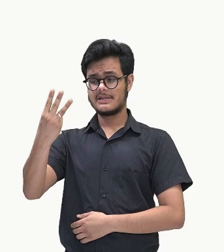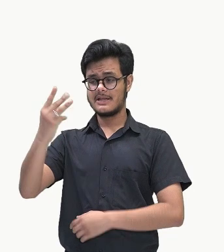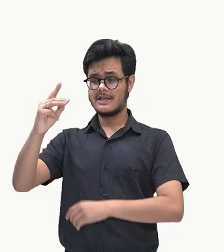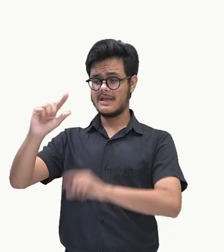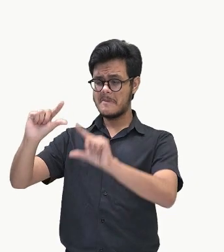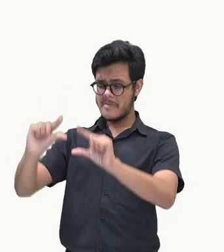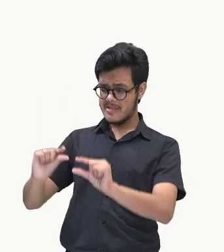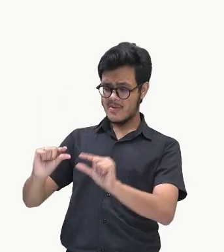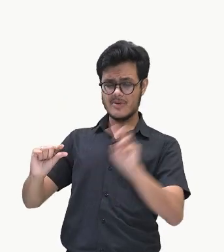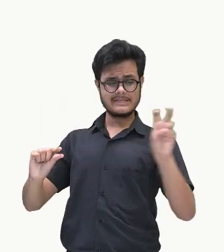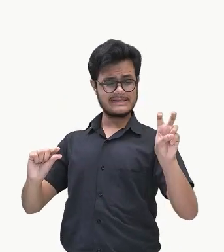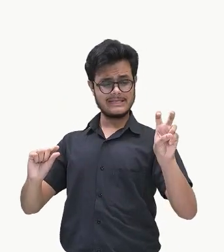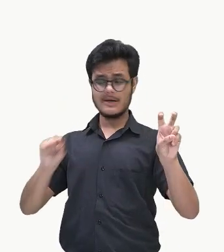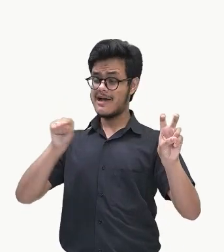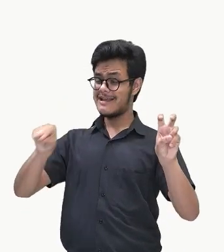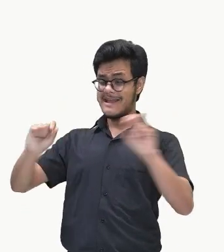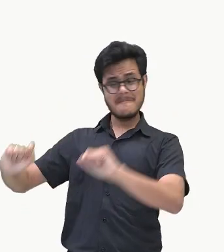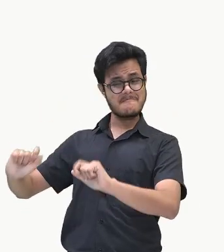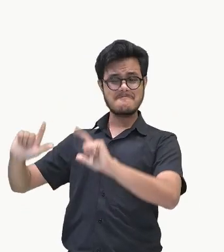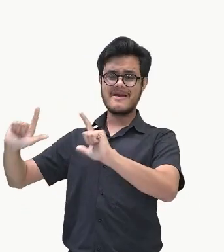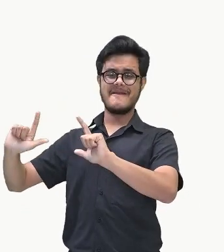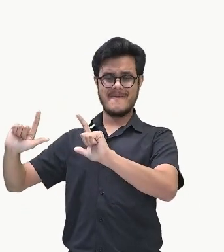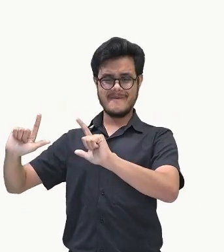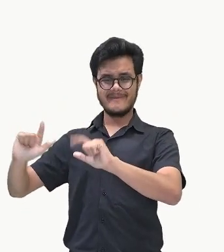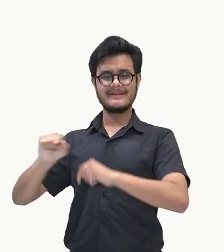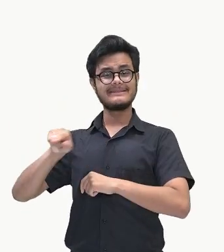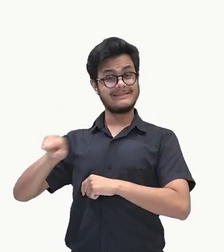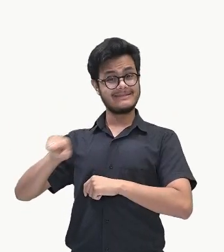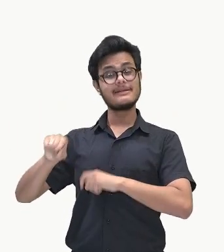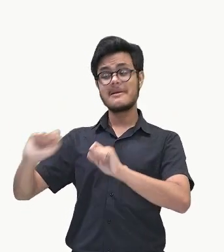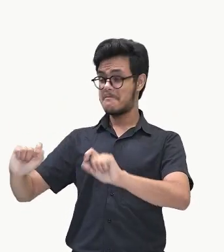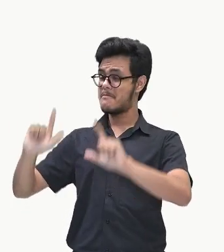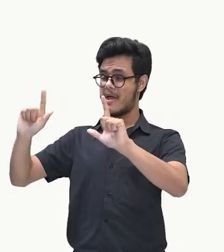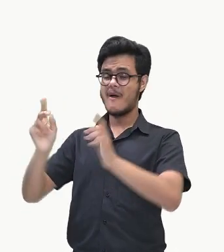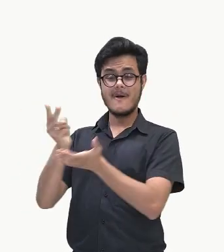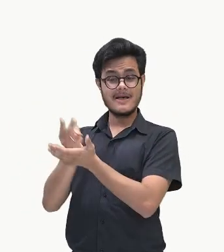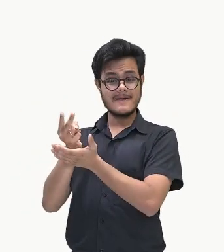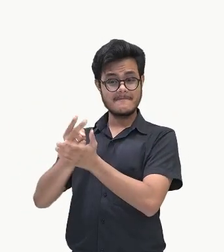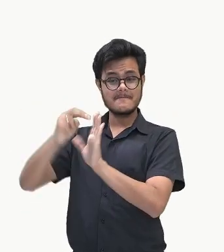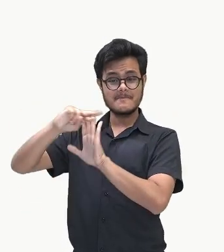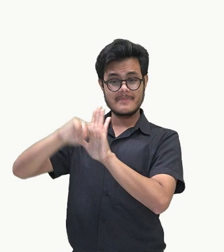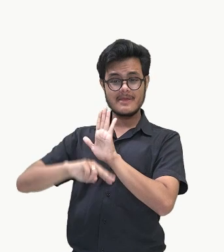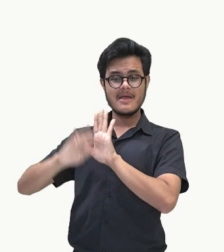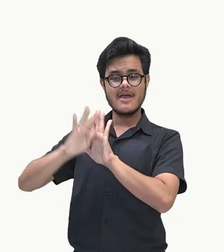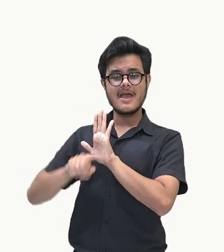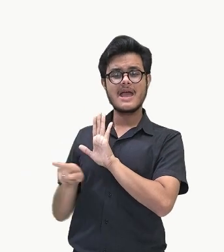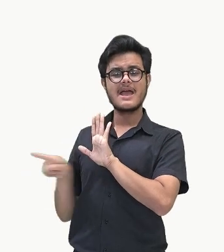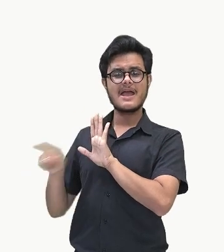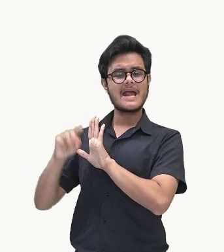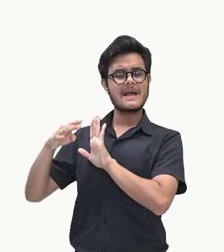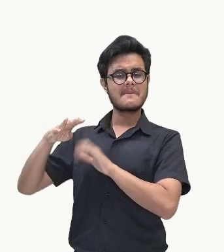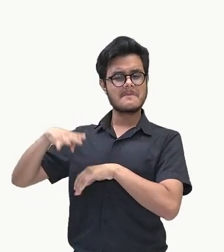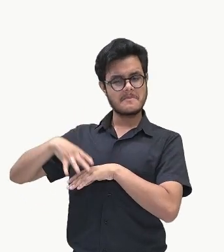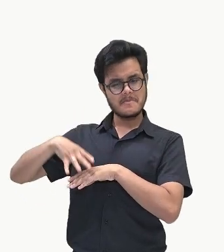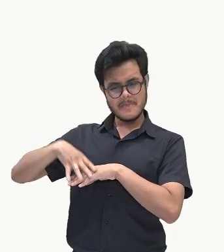é menor do que 5, então raiz cúbica de 3 é maior do